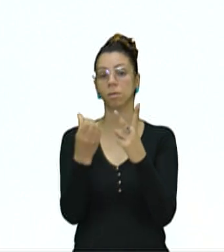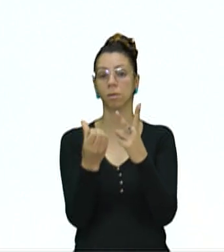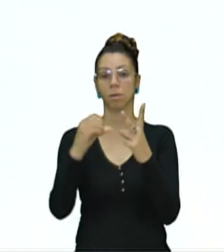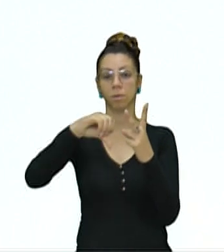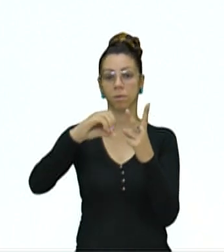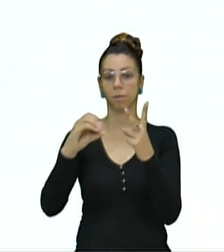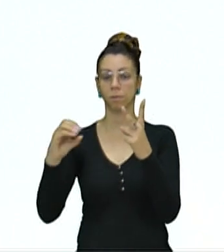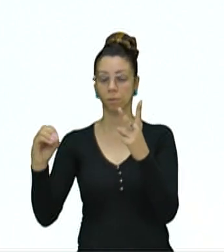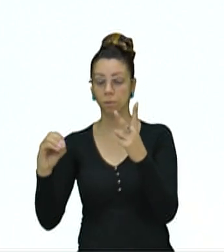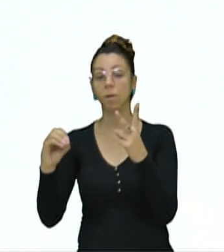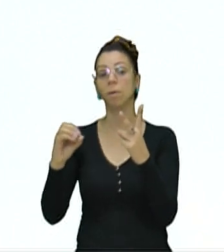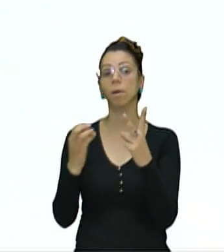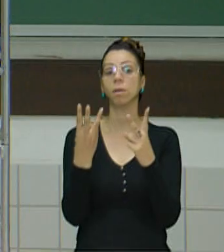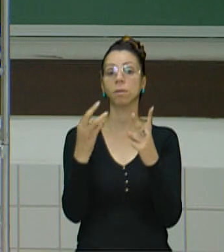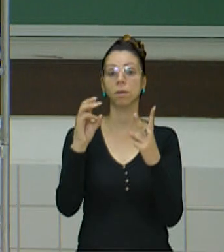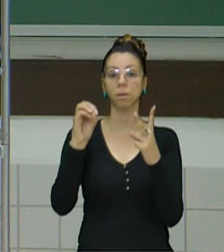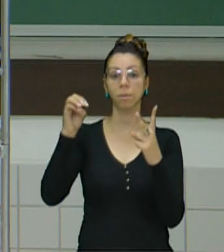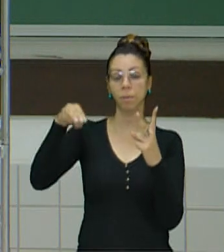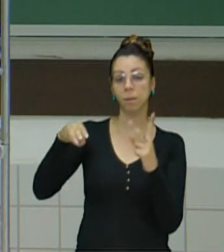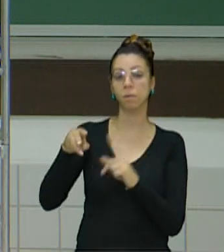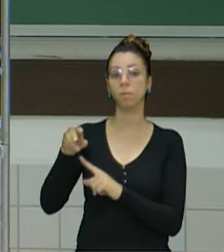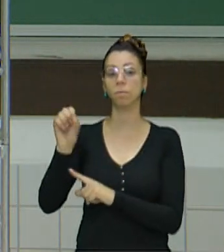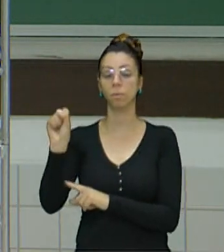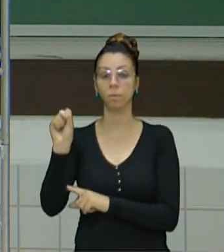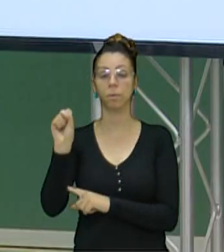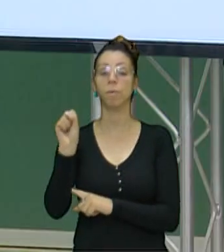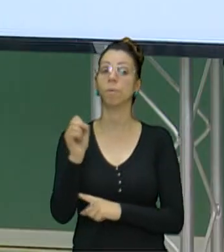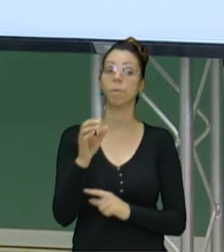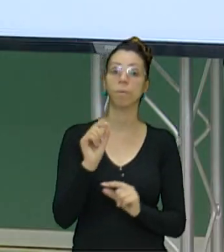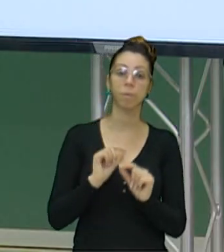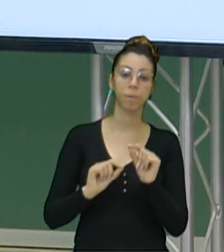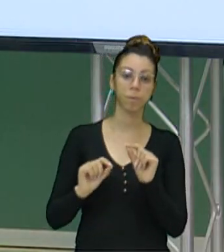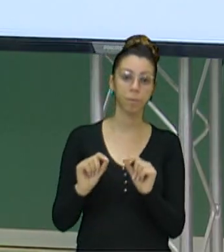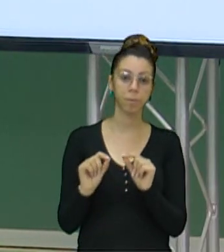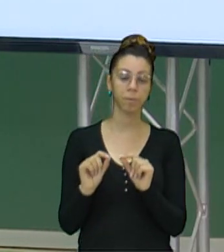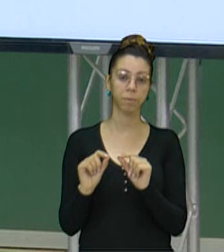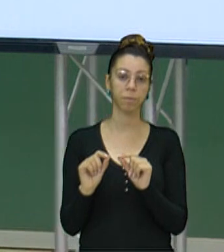igual a 30 metros por segundo, ou conhecido também como